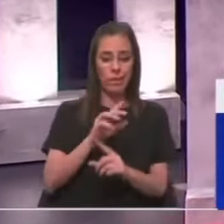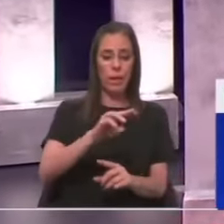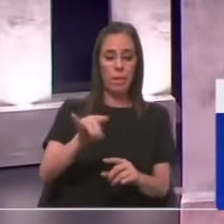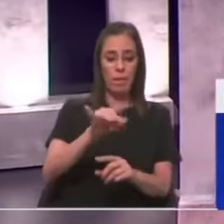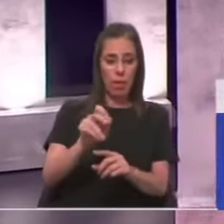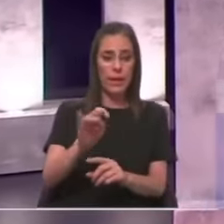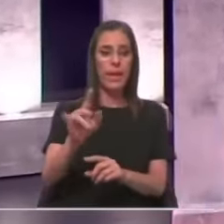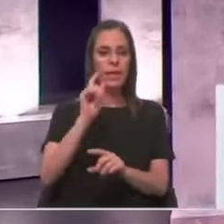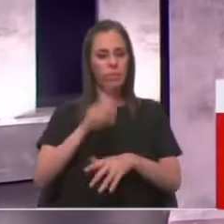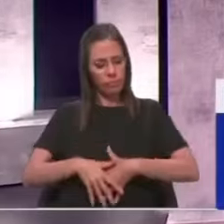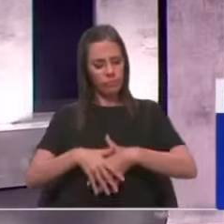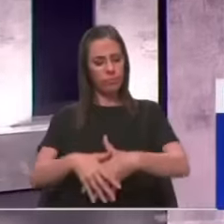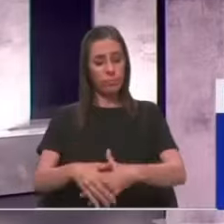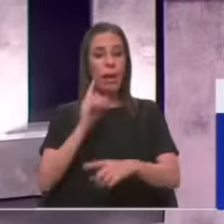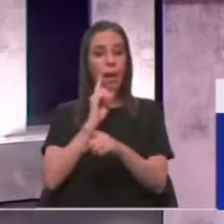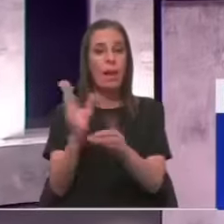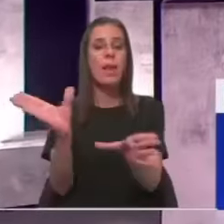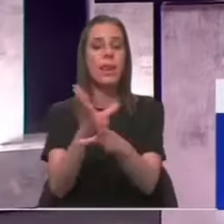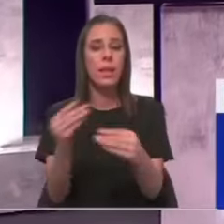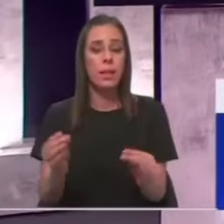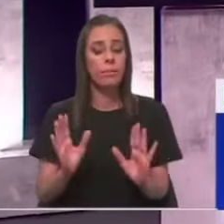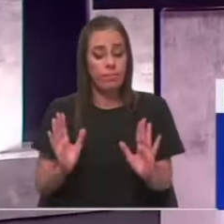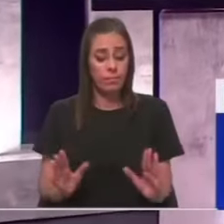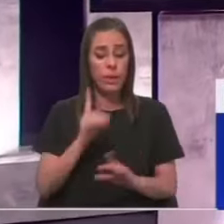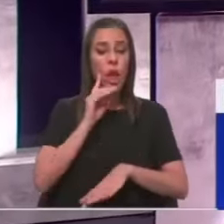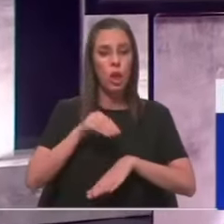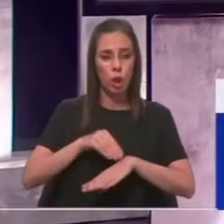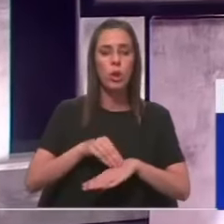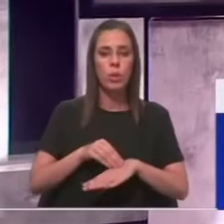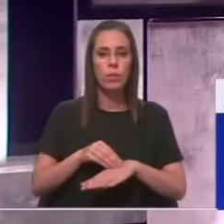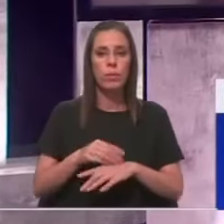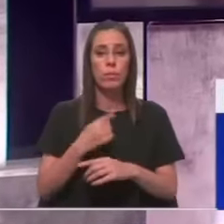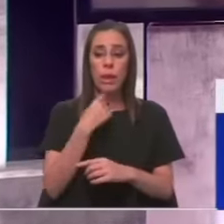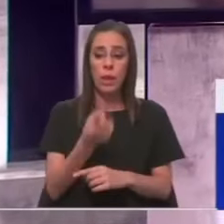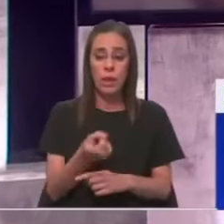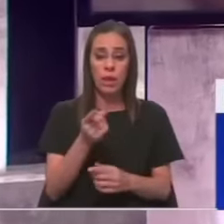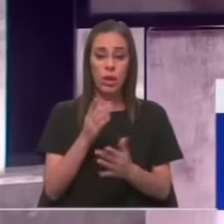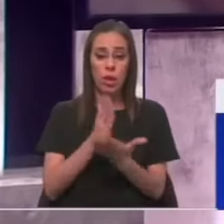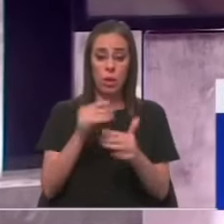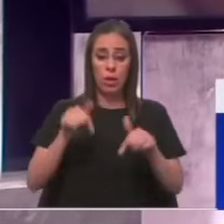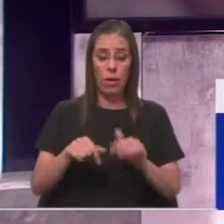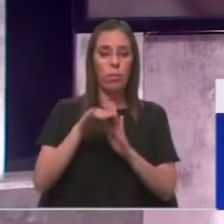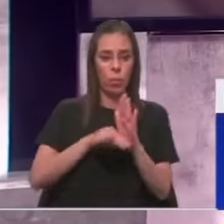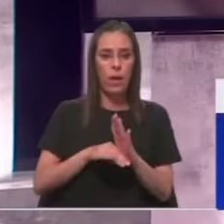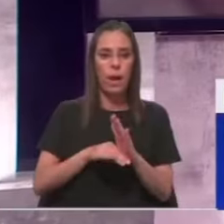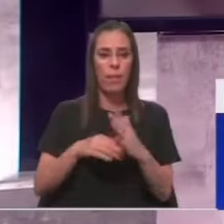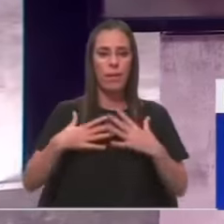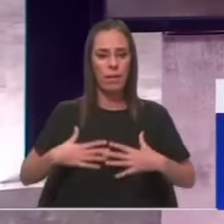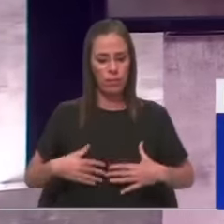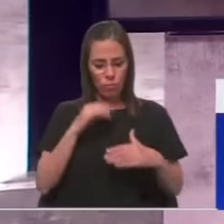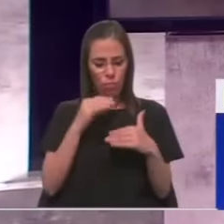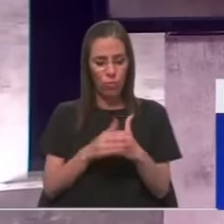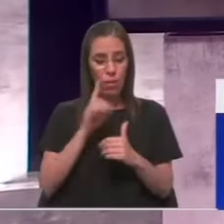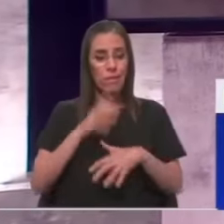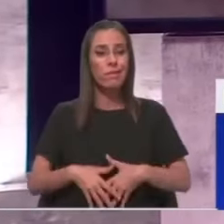bebé que carregava na altura em que desapareceu pois bem uma testemunha revela em exclusivo ao linha aberta que o cadáver da grávida da